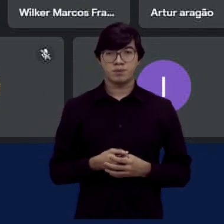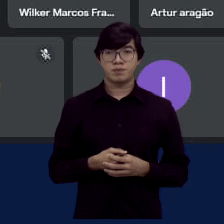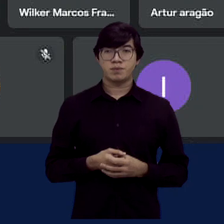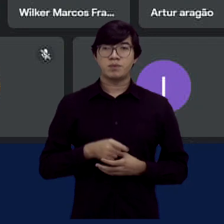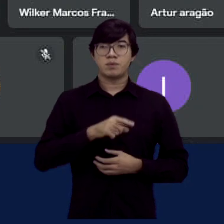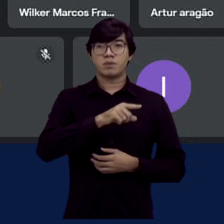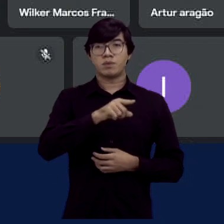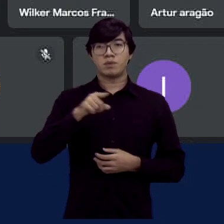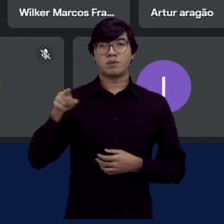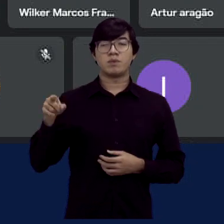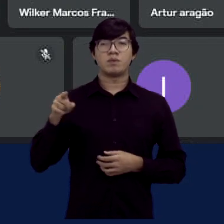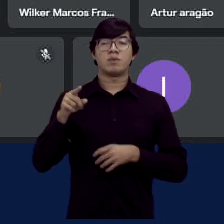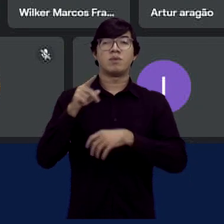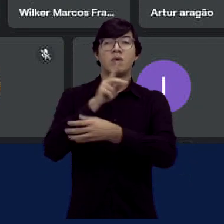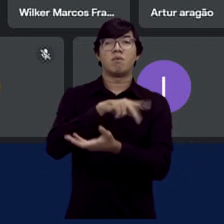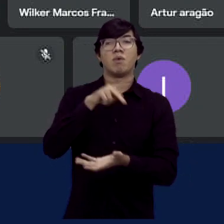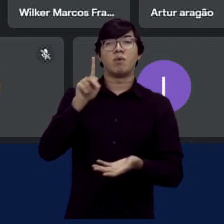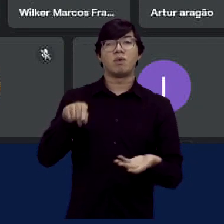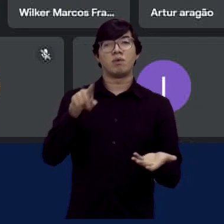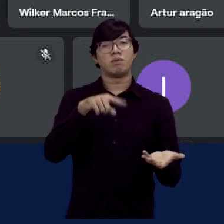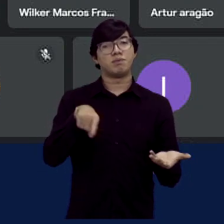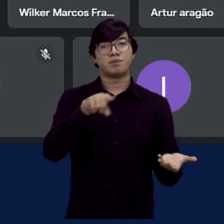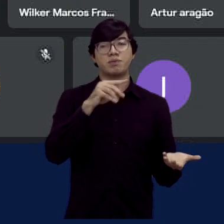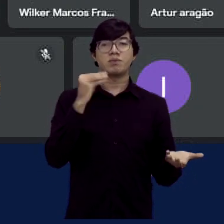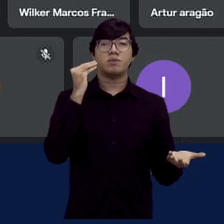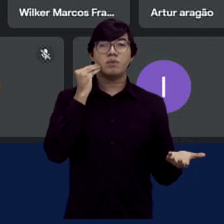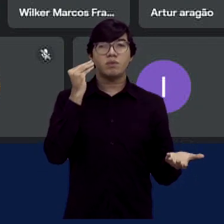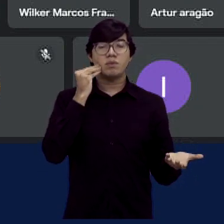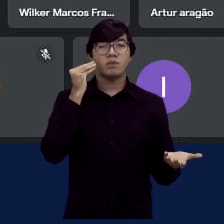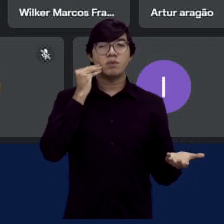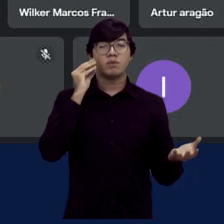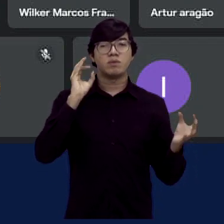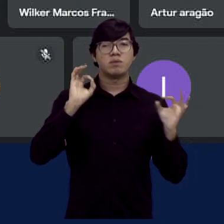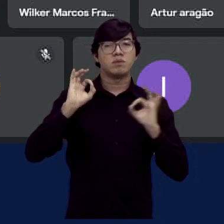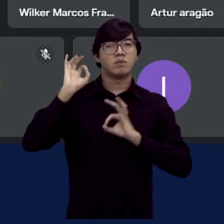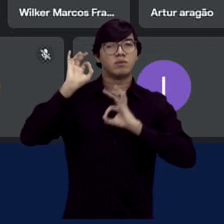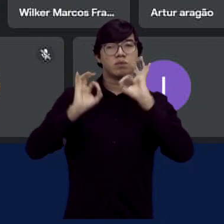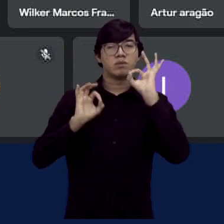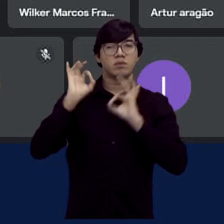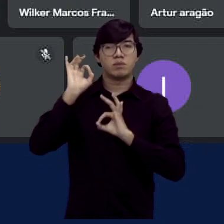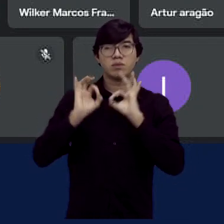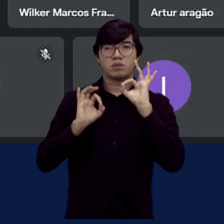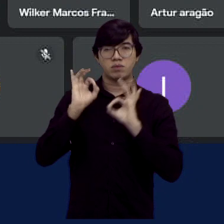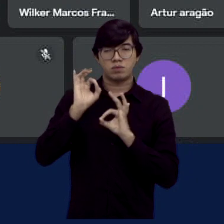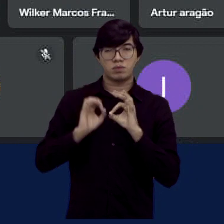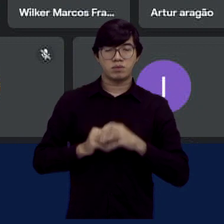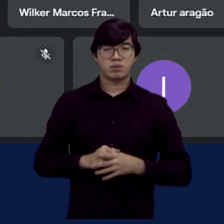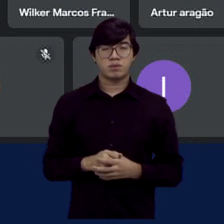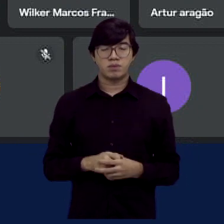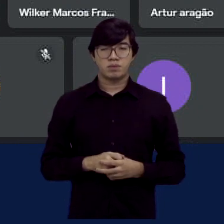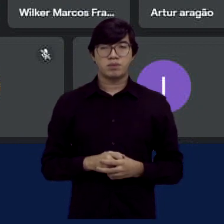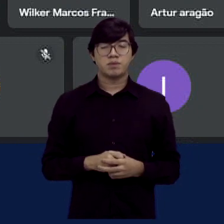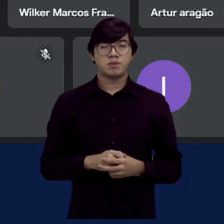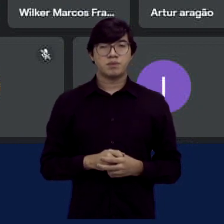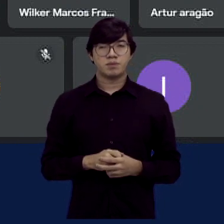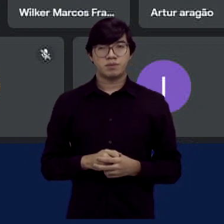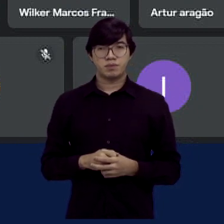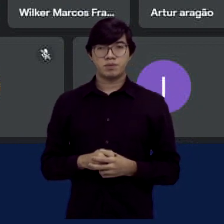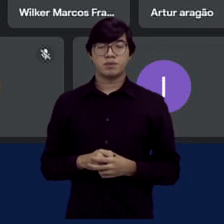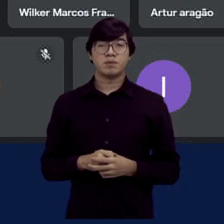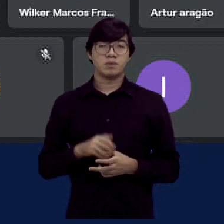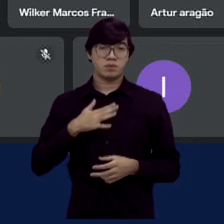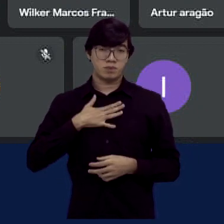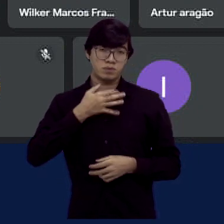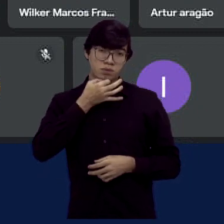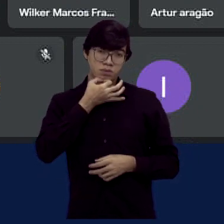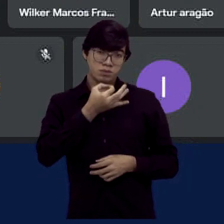devem tentar pensar. Eu acho esse como muito importante mesmo, porque eu já vi várias vezes